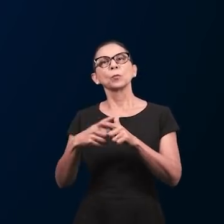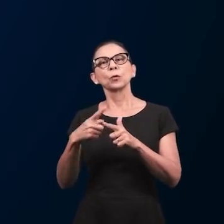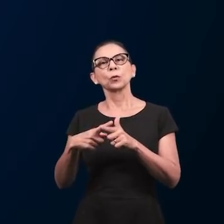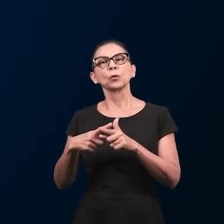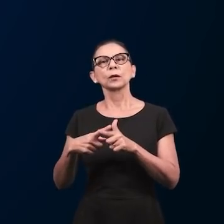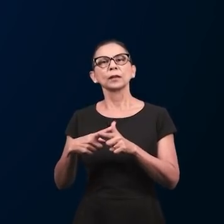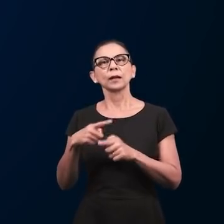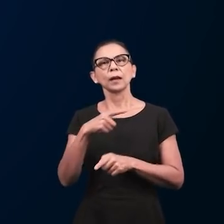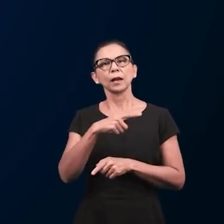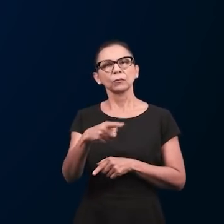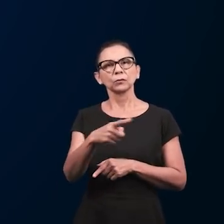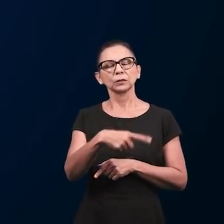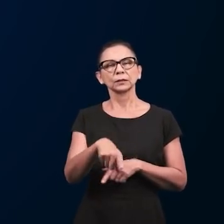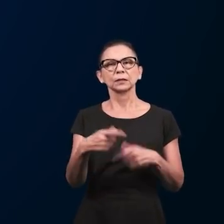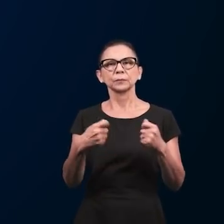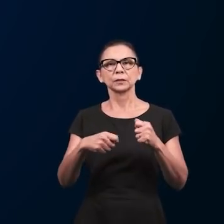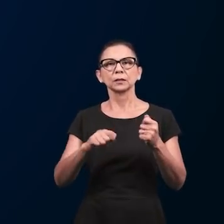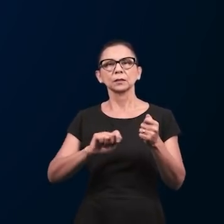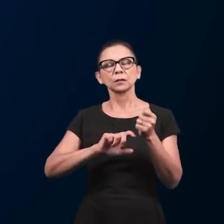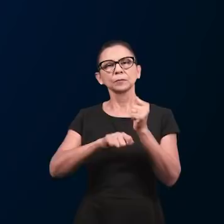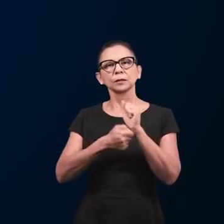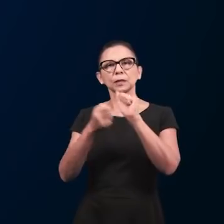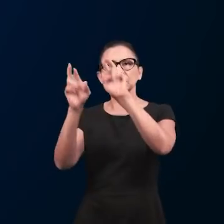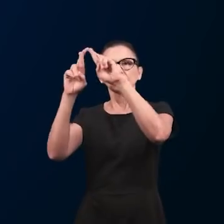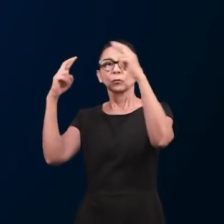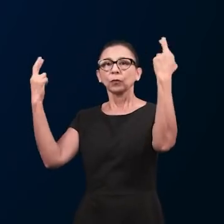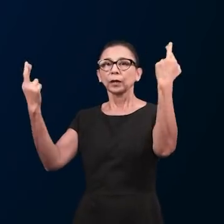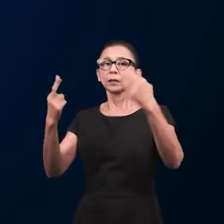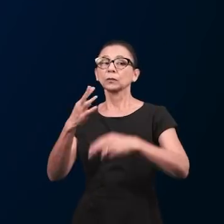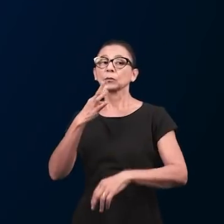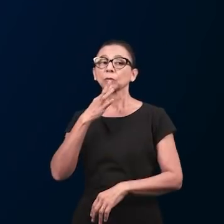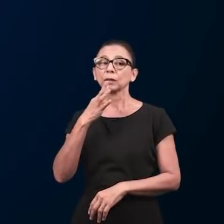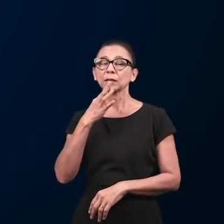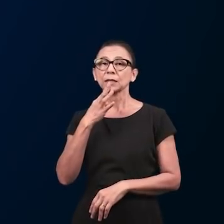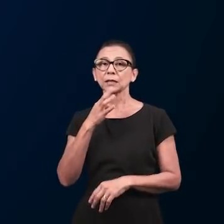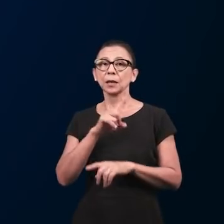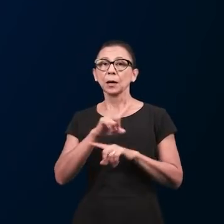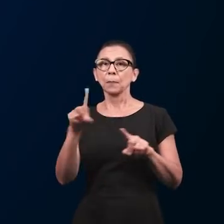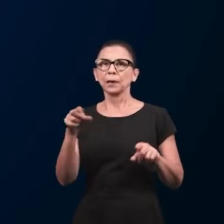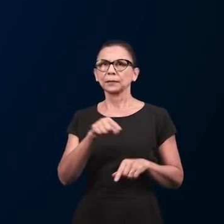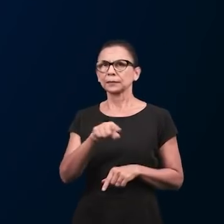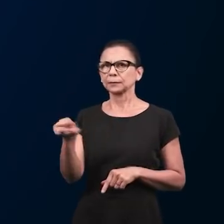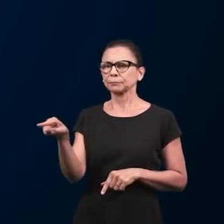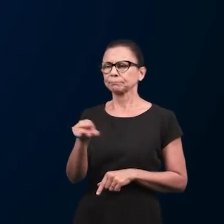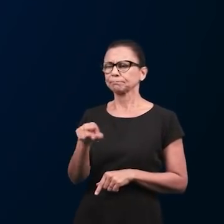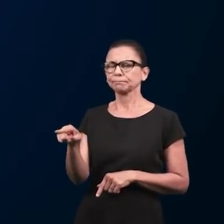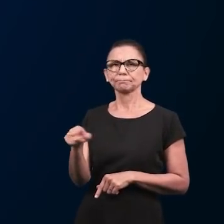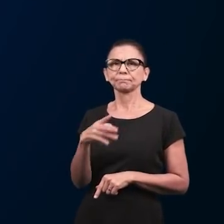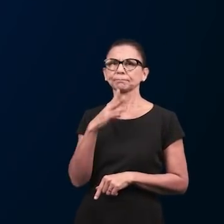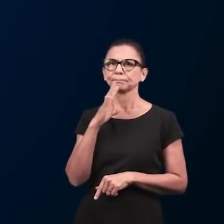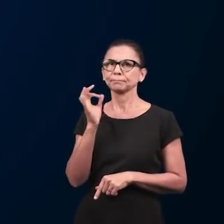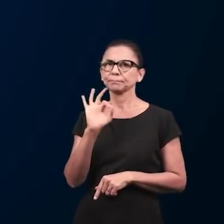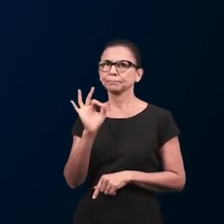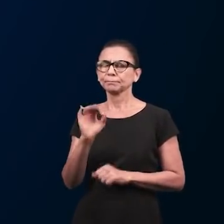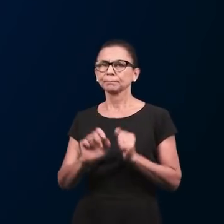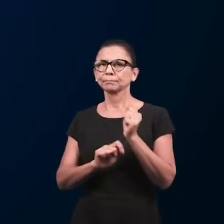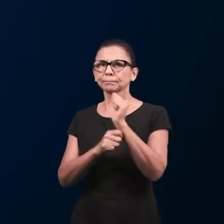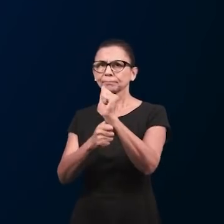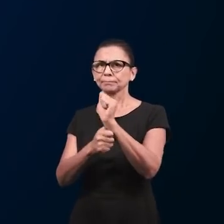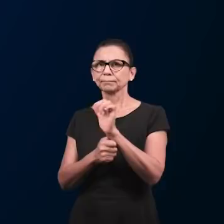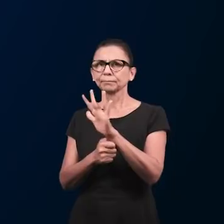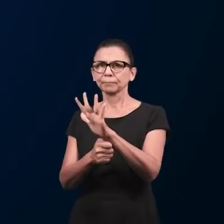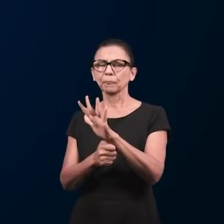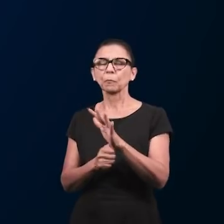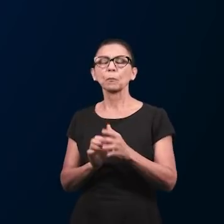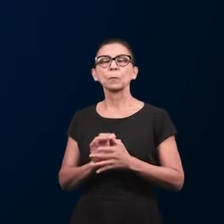maneira: porque vos é dado a conhecer os mistérios do reino dos céus, mas a eles não lhes é dado. Os discípulos, então,